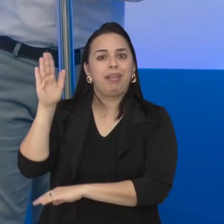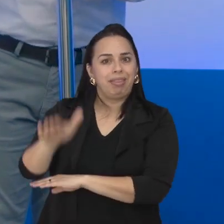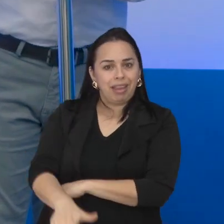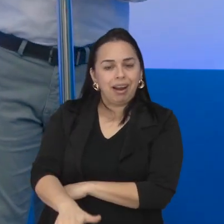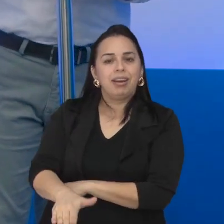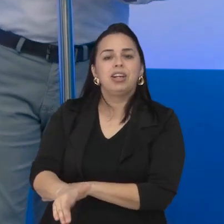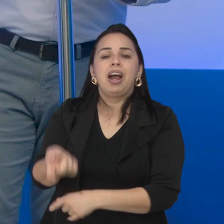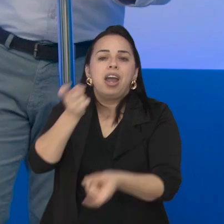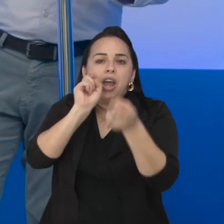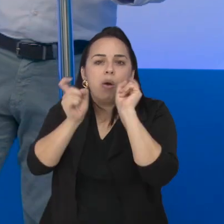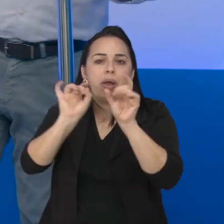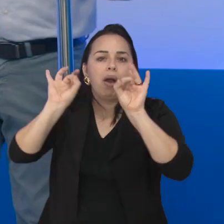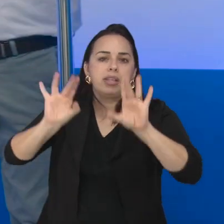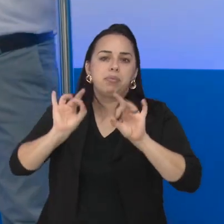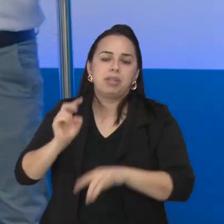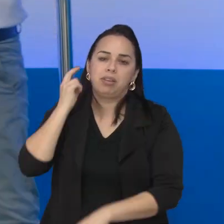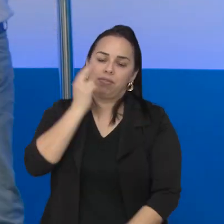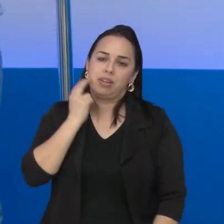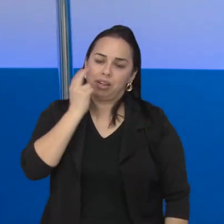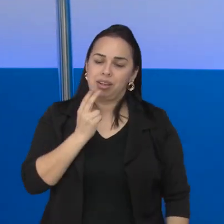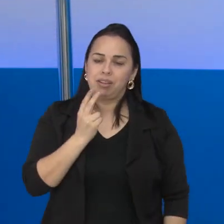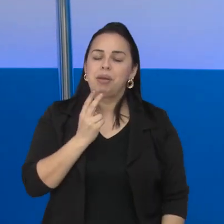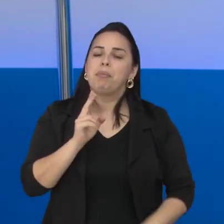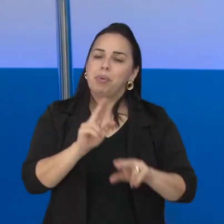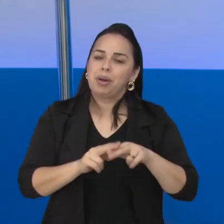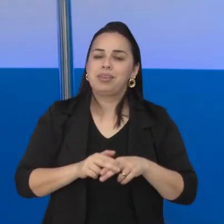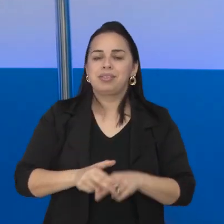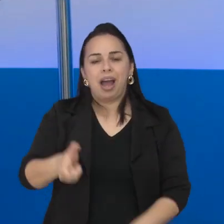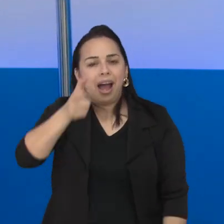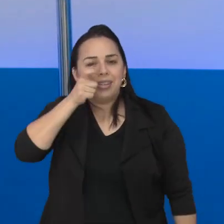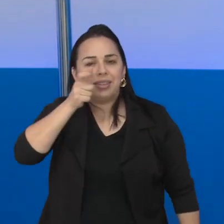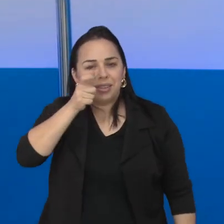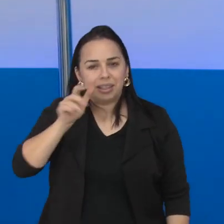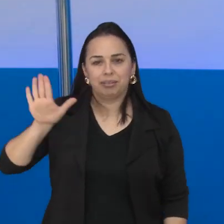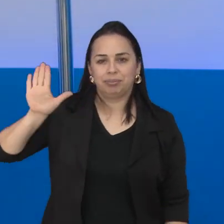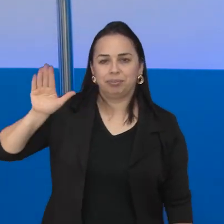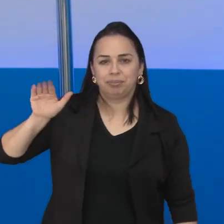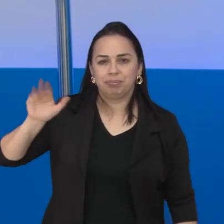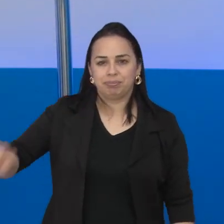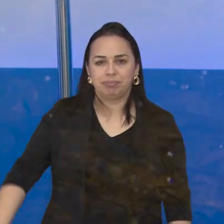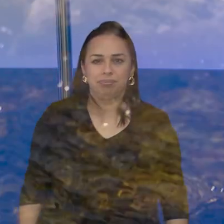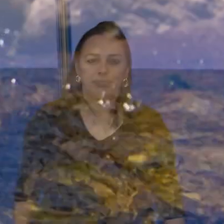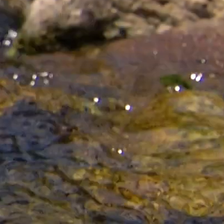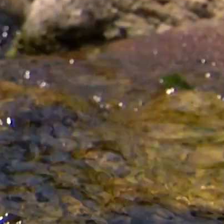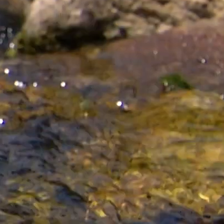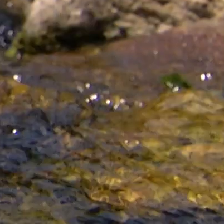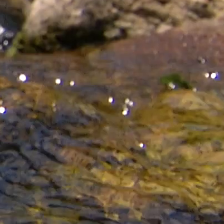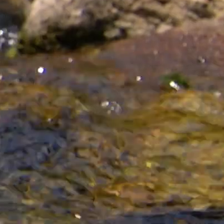Câmara ao vivo a partir das 4 horas da tarde. Então, não saia daí. Até mais!